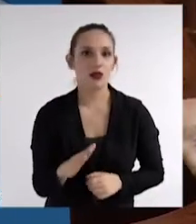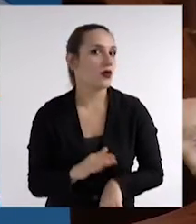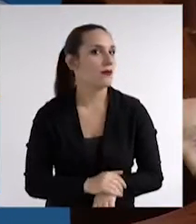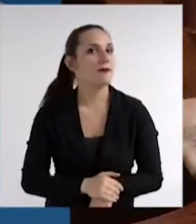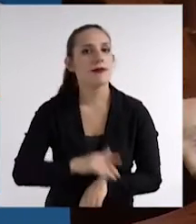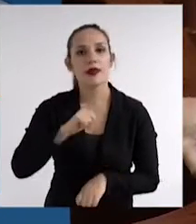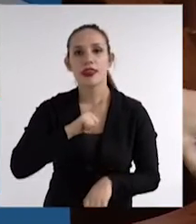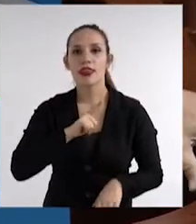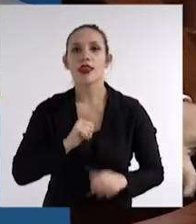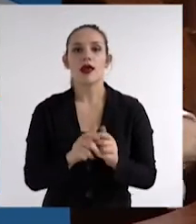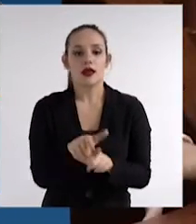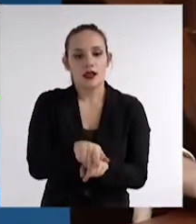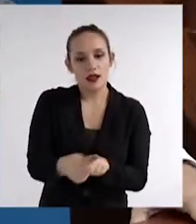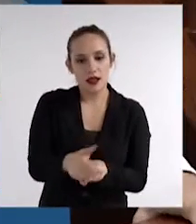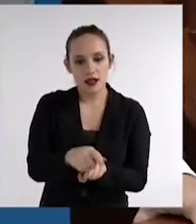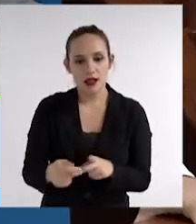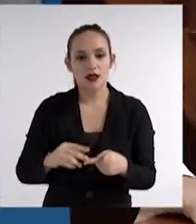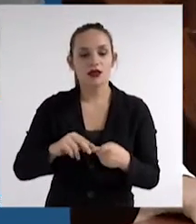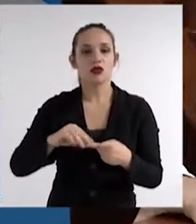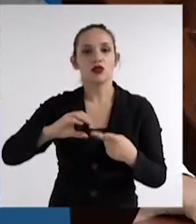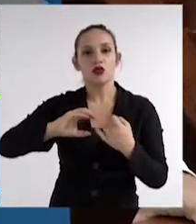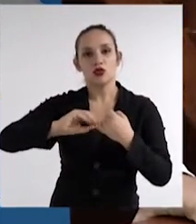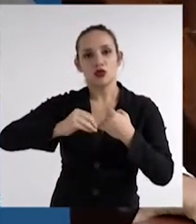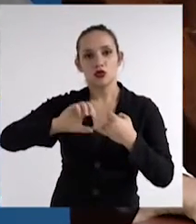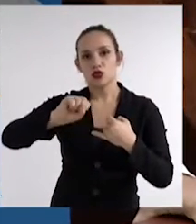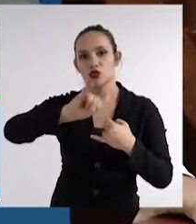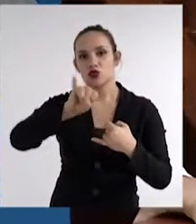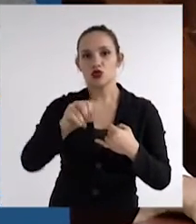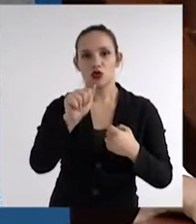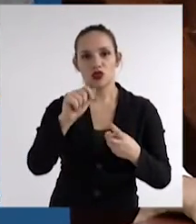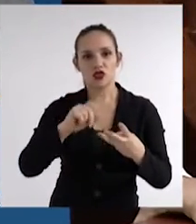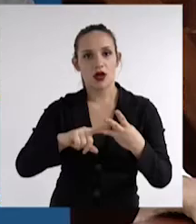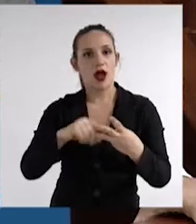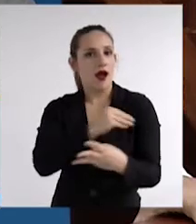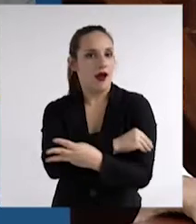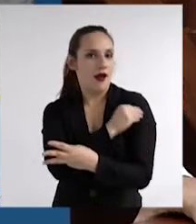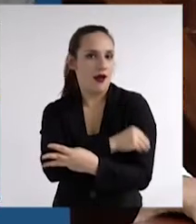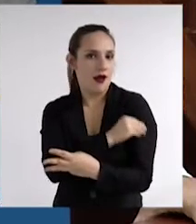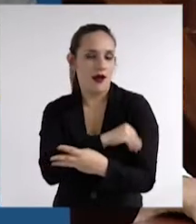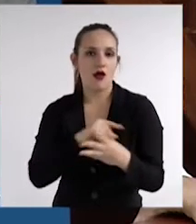de milho, de soja, de álcool, de carnes,